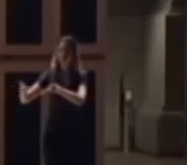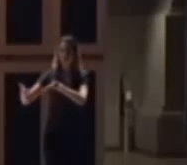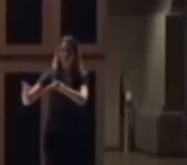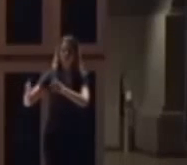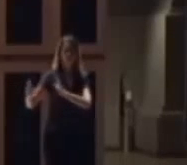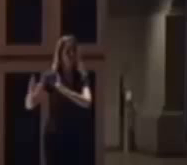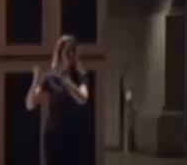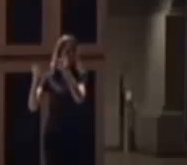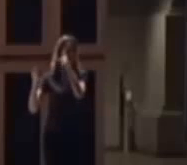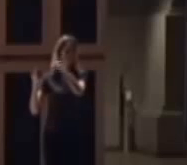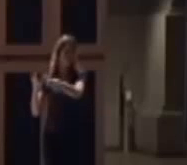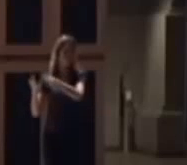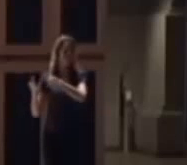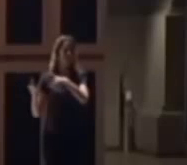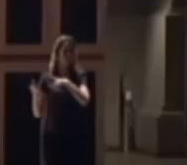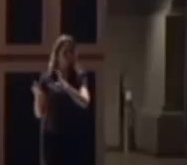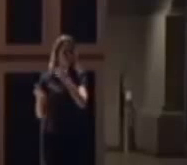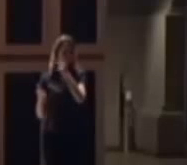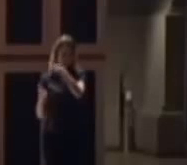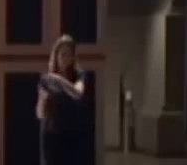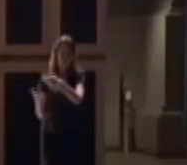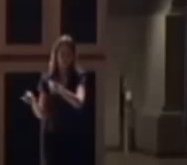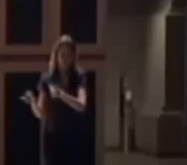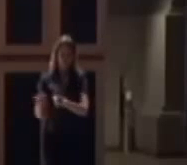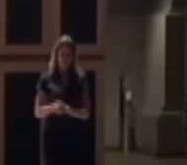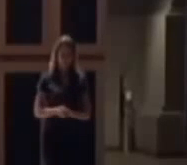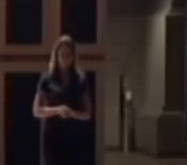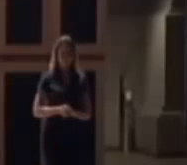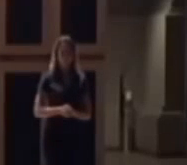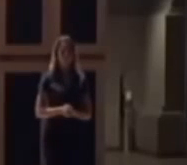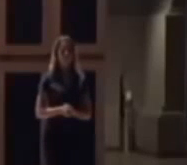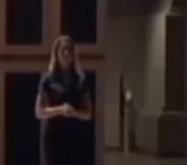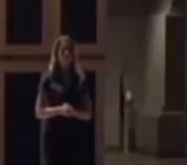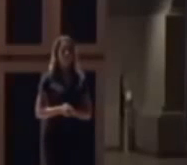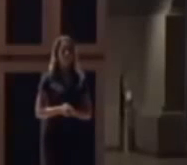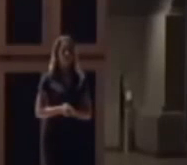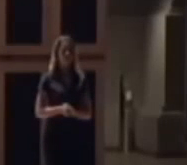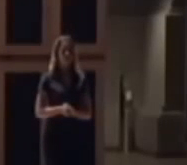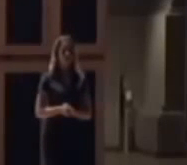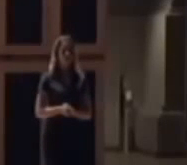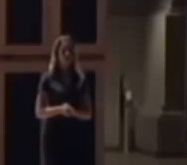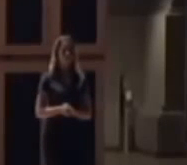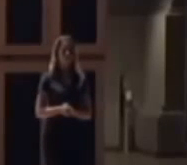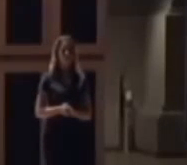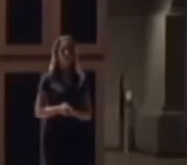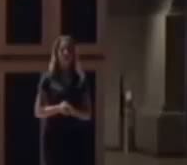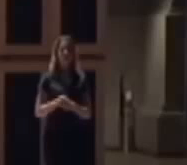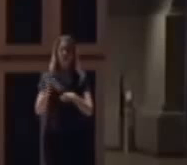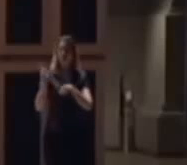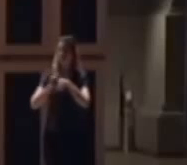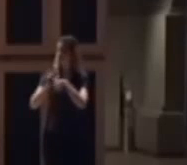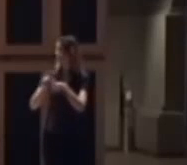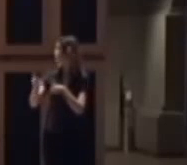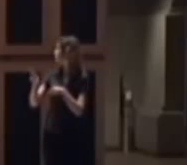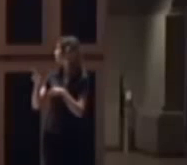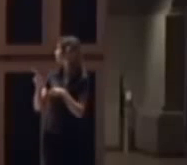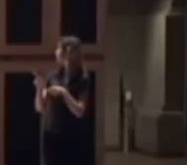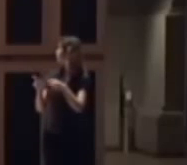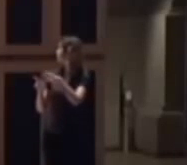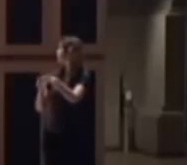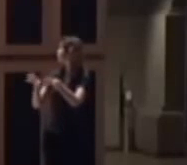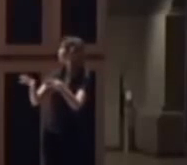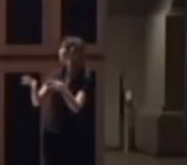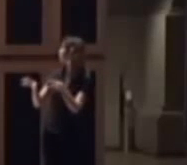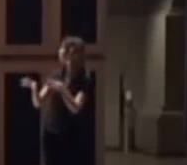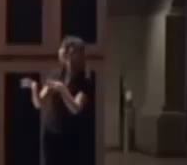entes todos que participam desse processo. Pode passar. O Circuito Cultural Praça da Liberdade. O circuito é um